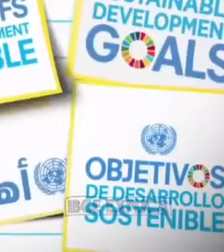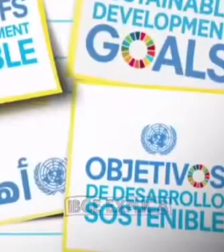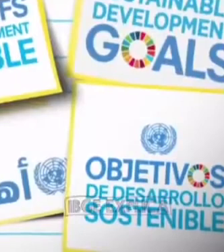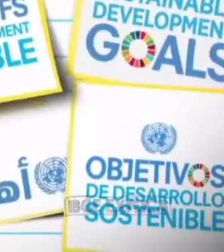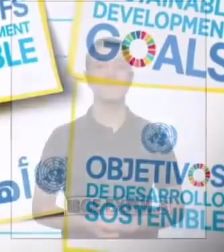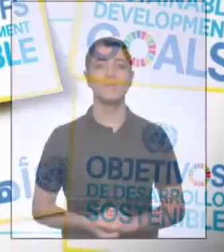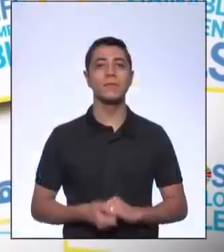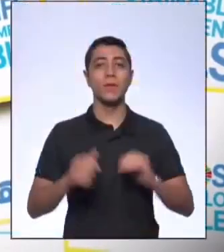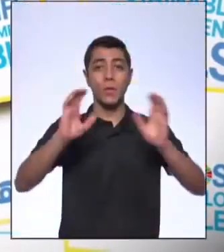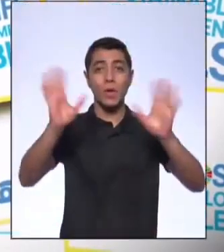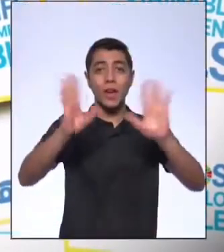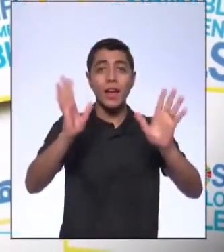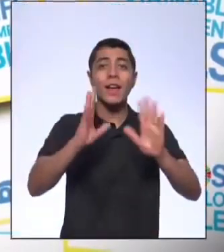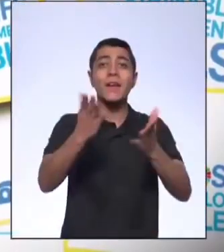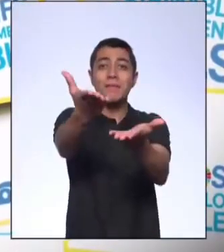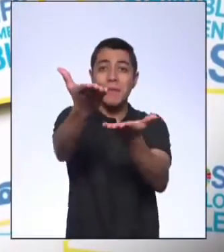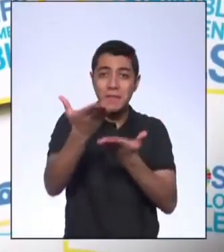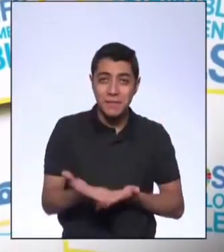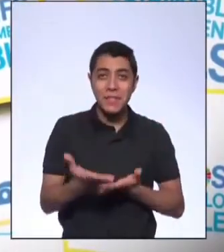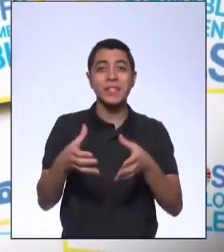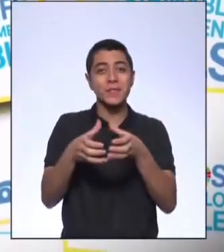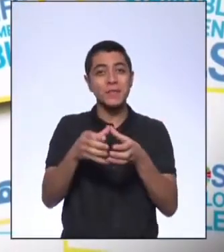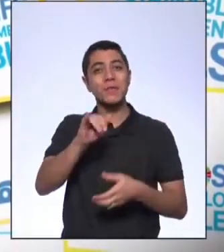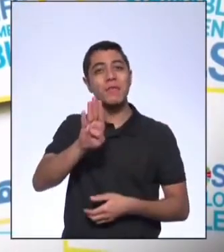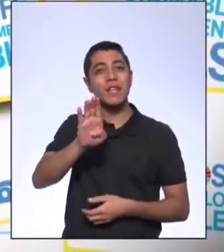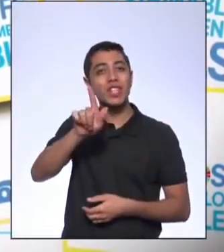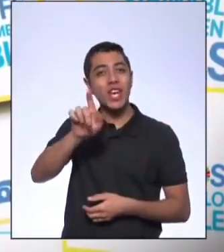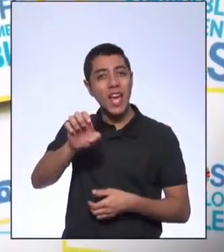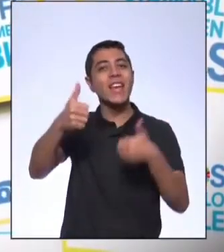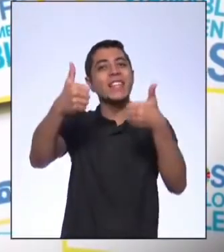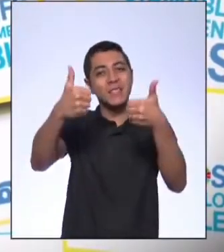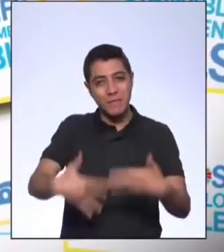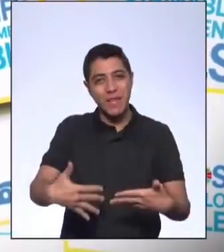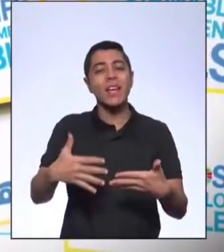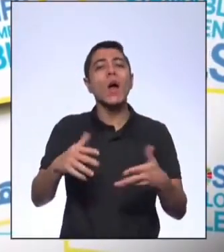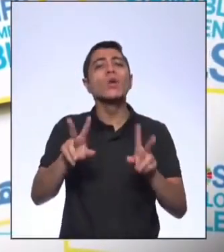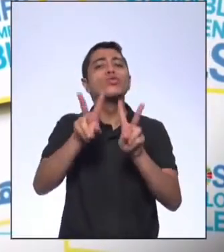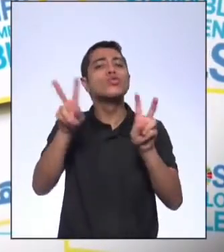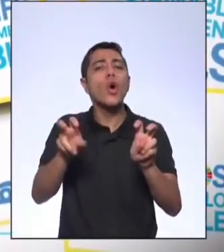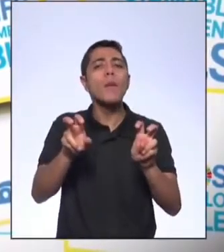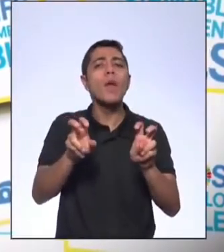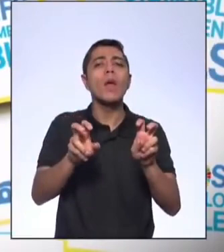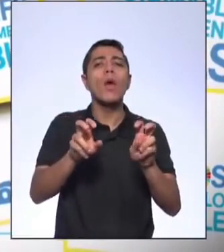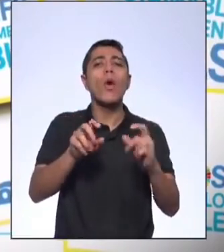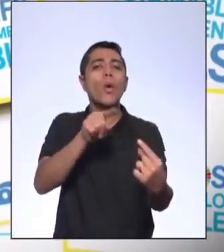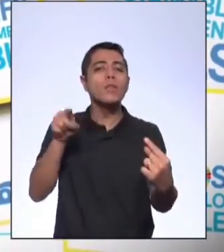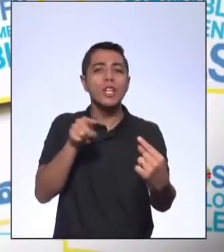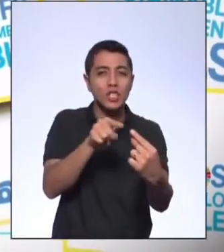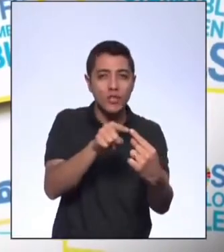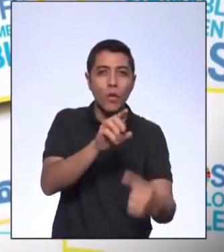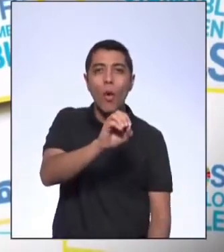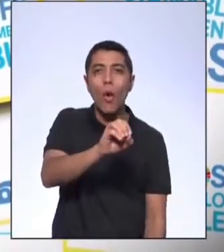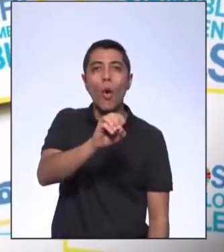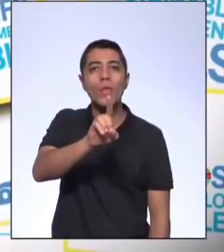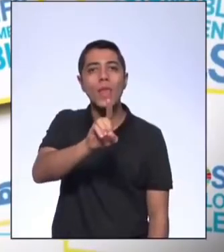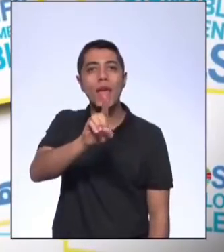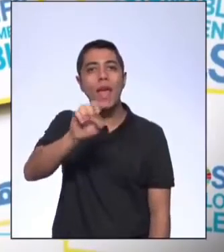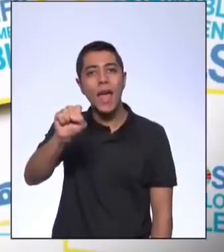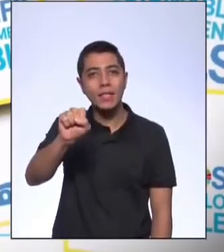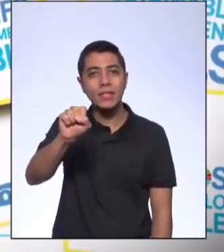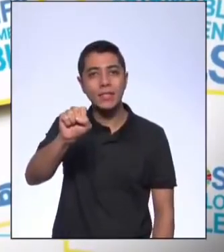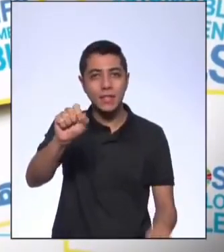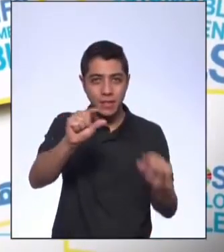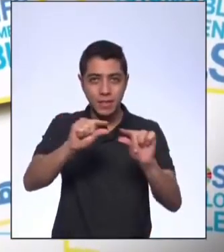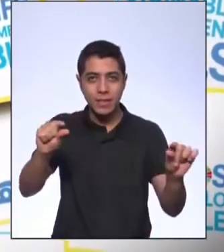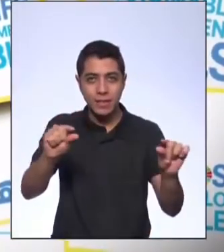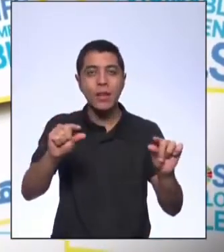Olá sejam bem-vindos É sério especial de beijar expliquem que falaremos sobre os objetivos do desenvolvimento sustentável conhecidos pela